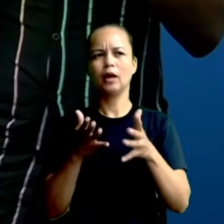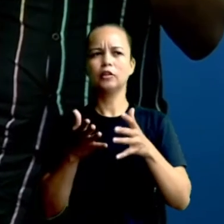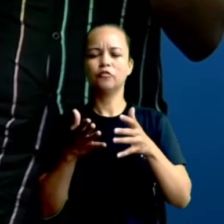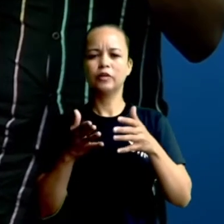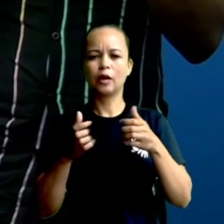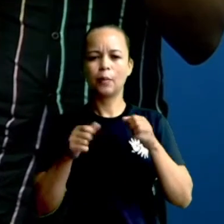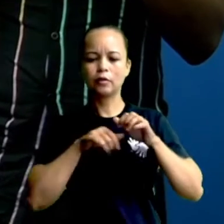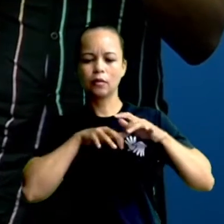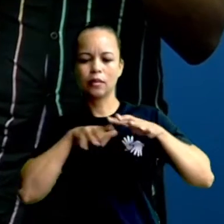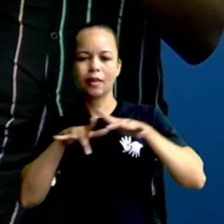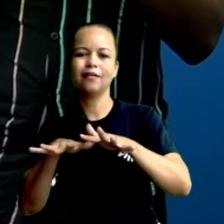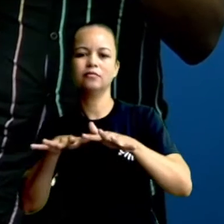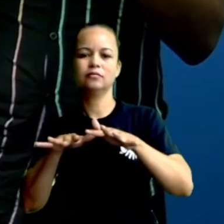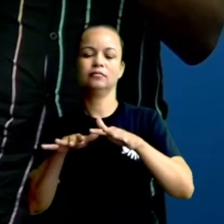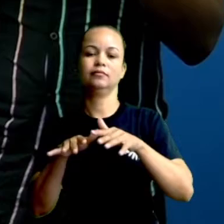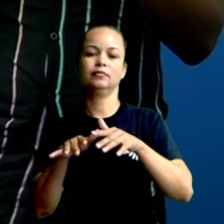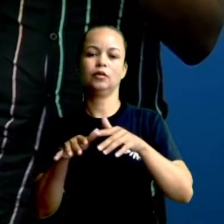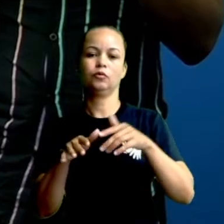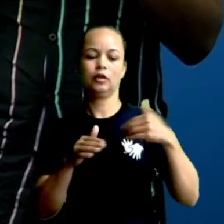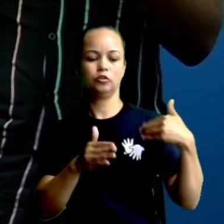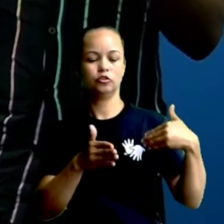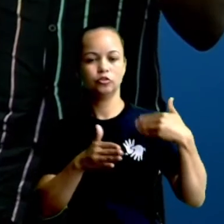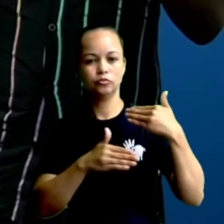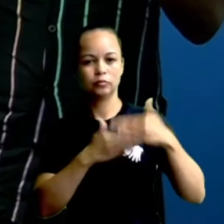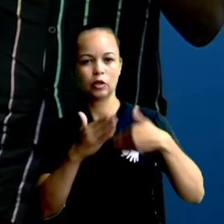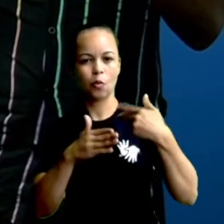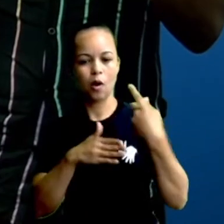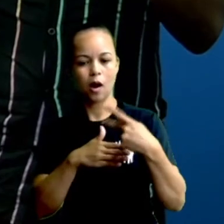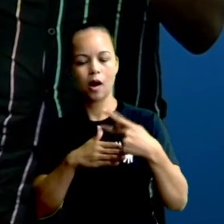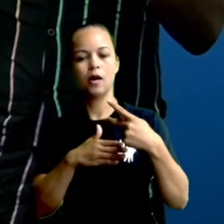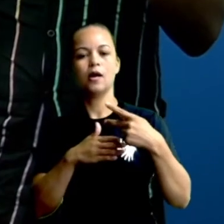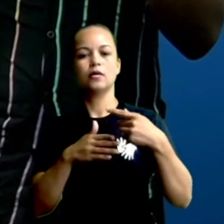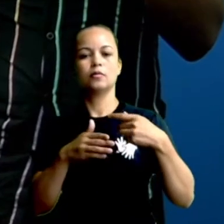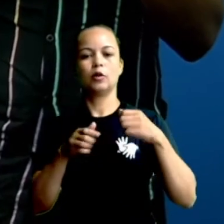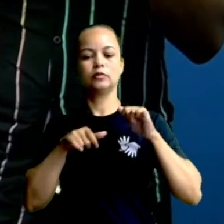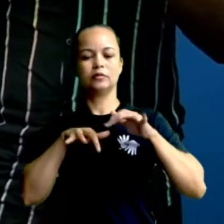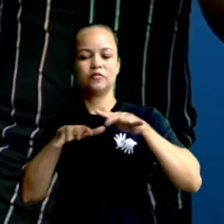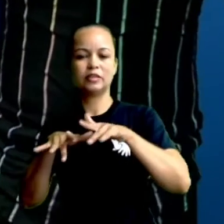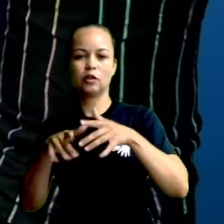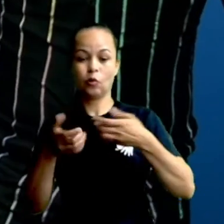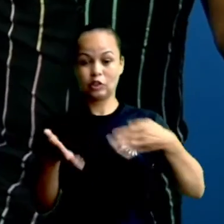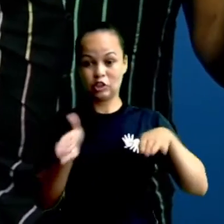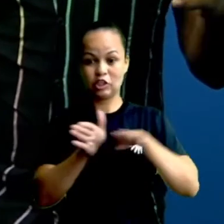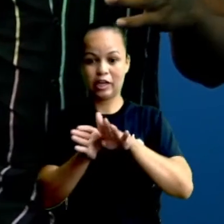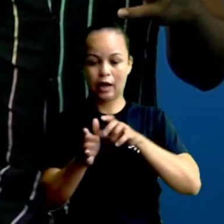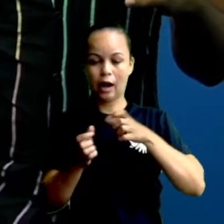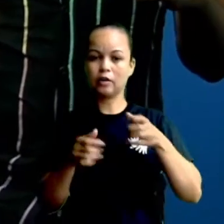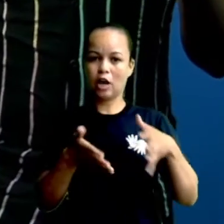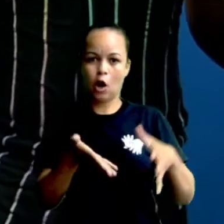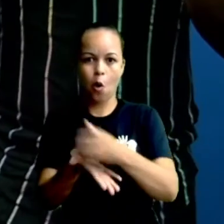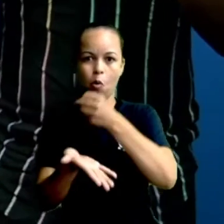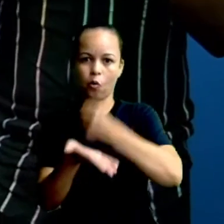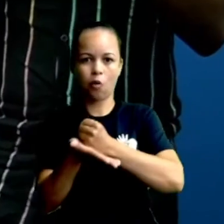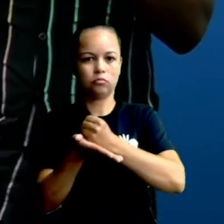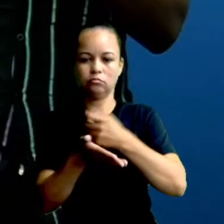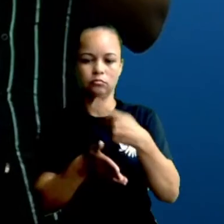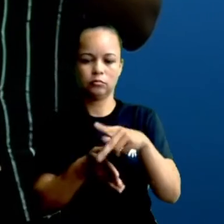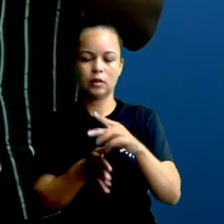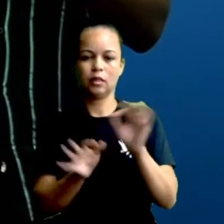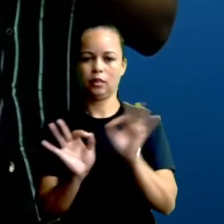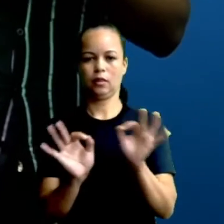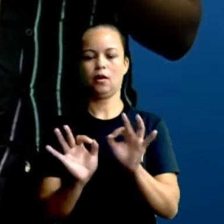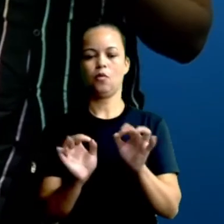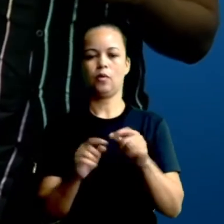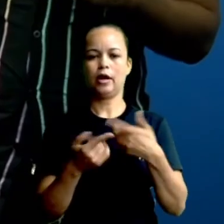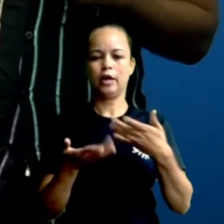E quando eles chegam aqui, nesse processo de invasão, eles vão chegar, mas eles não vão chegar já colonizando não, sabe? Eles chegam